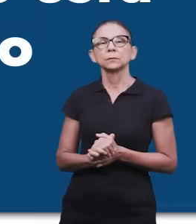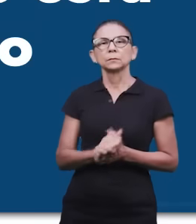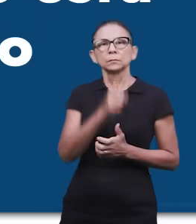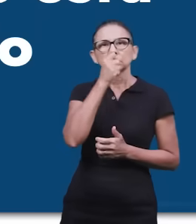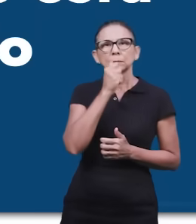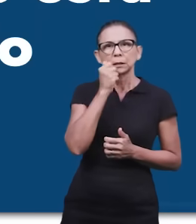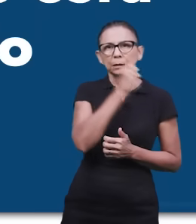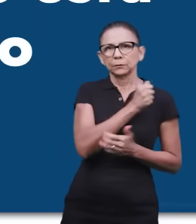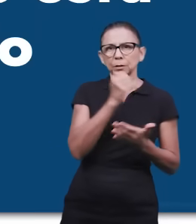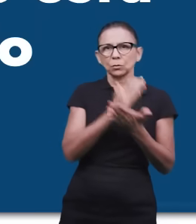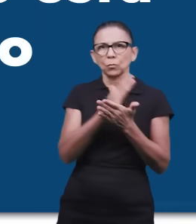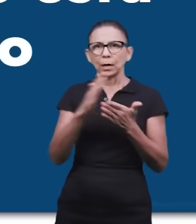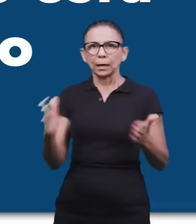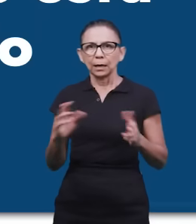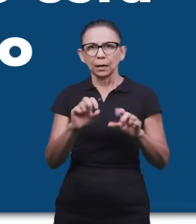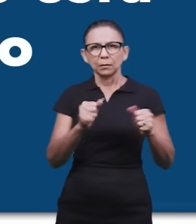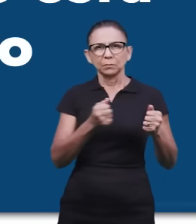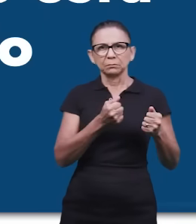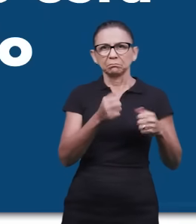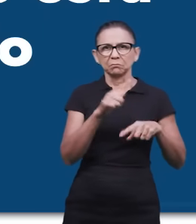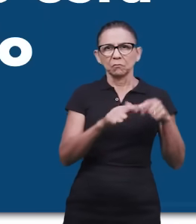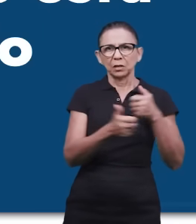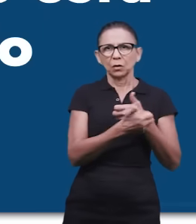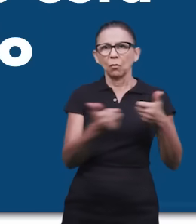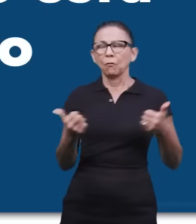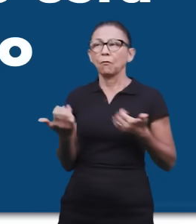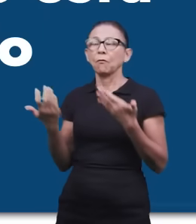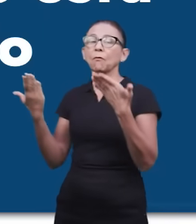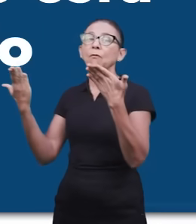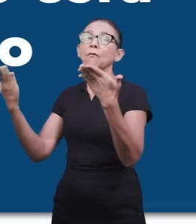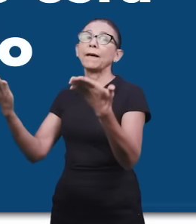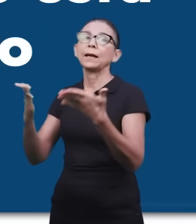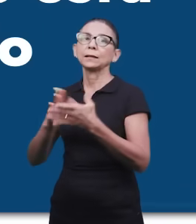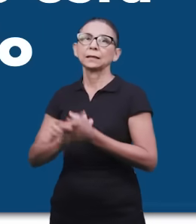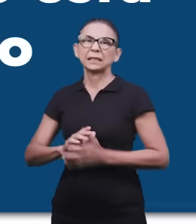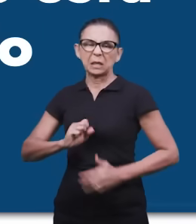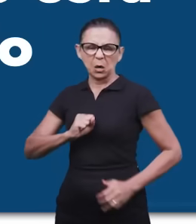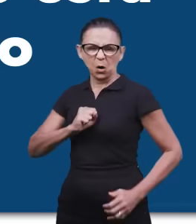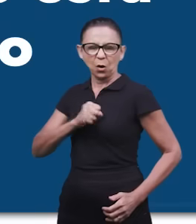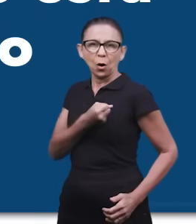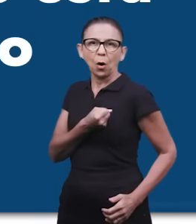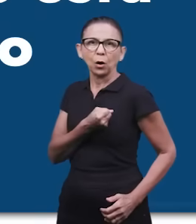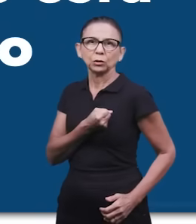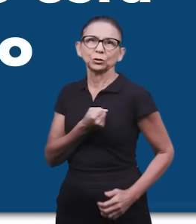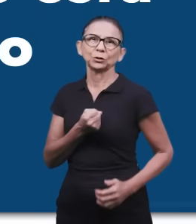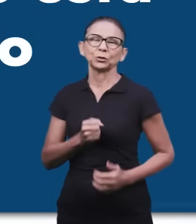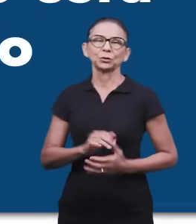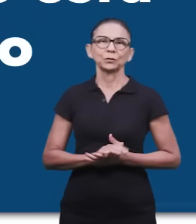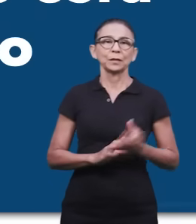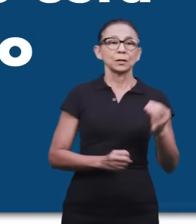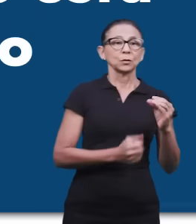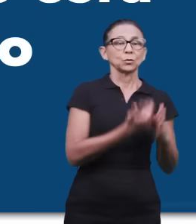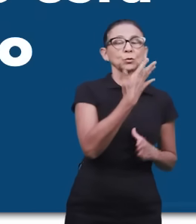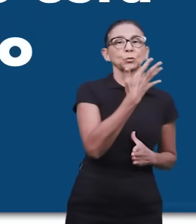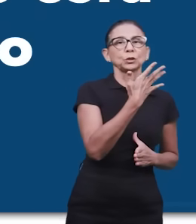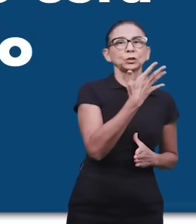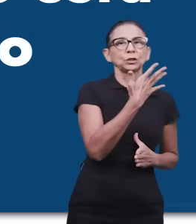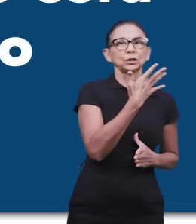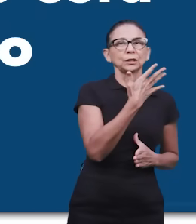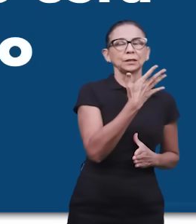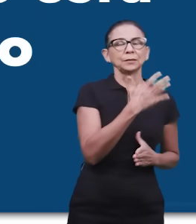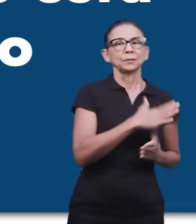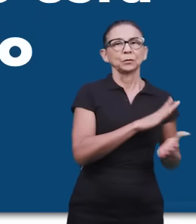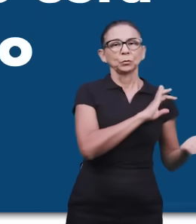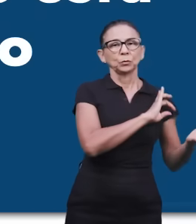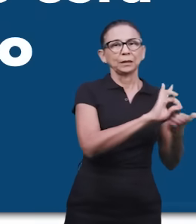fará cessar o sacrifício e a oferta de manjares, e sobre a asa das abominações virá o assolador,